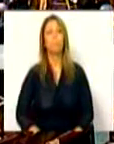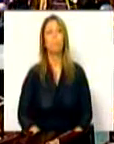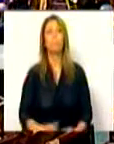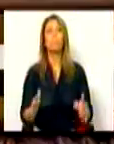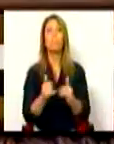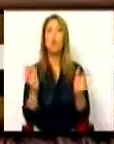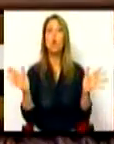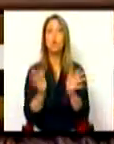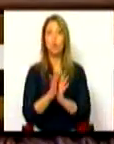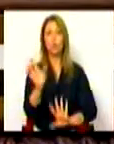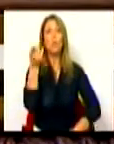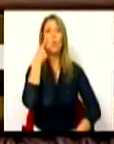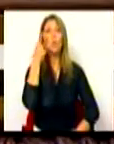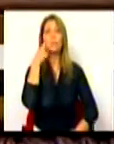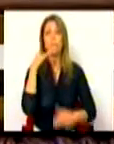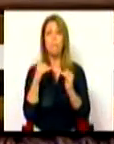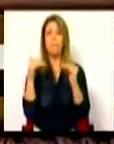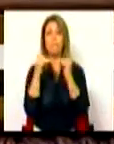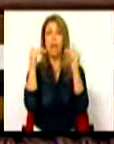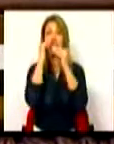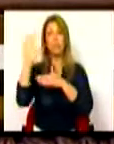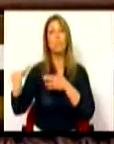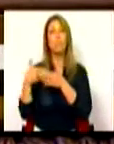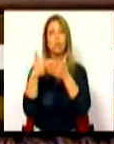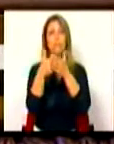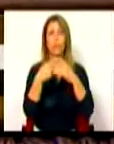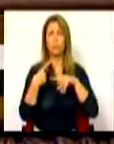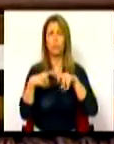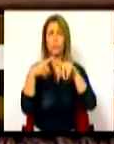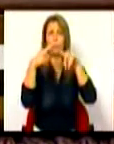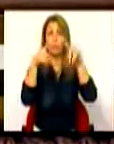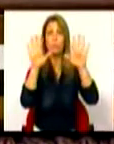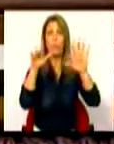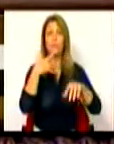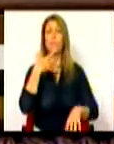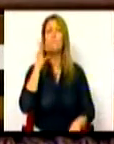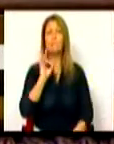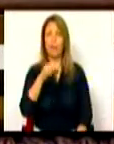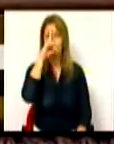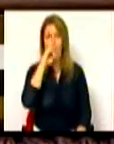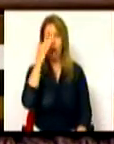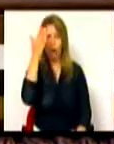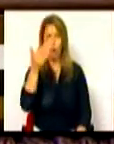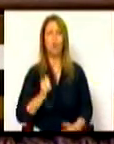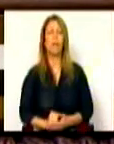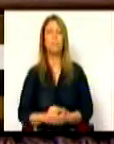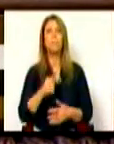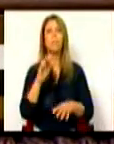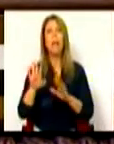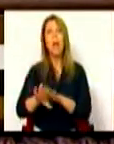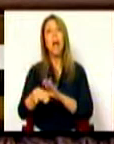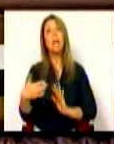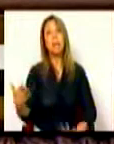Todos conhecemos as diferentes fases do processo, mas vale a pena recordá-las. A direita, com